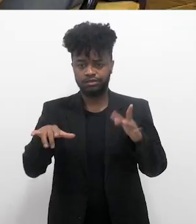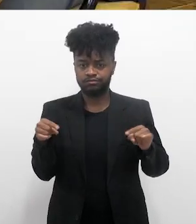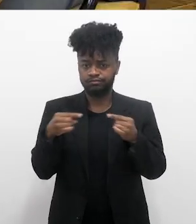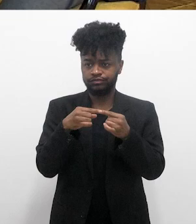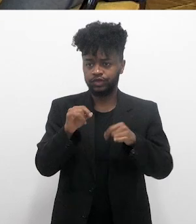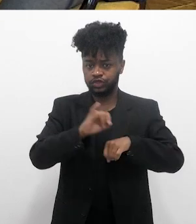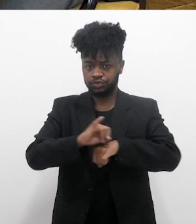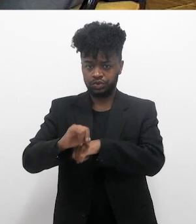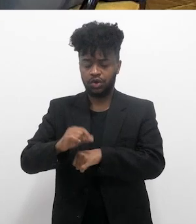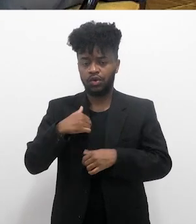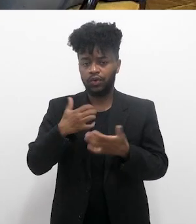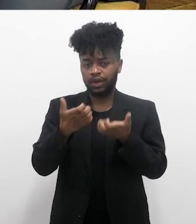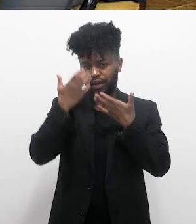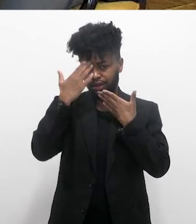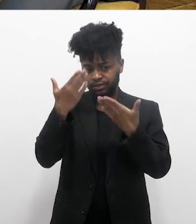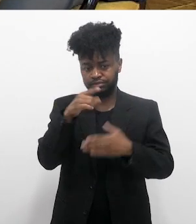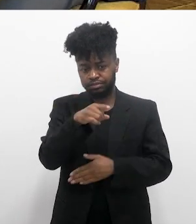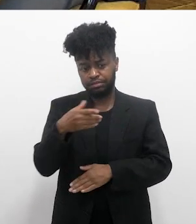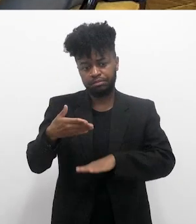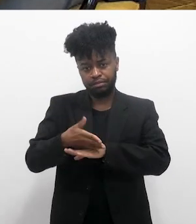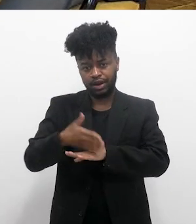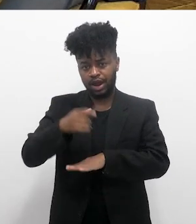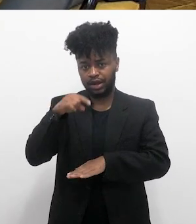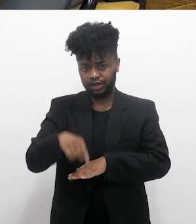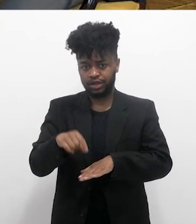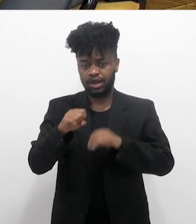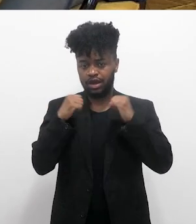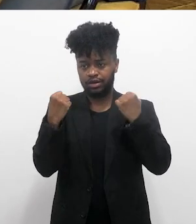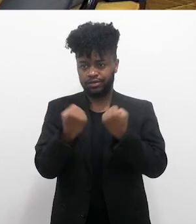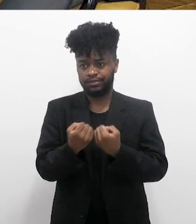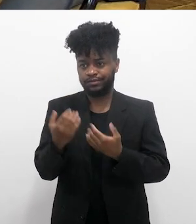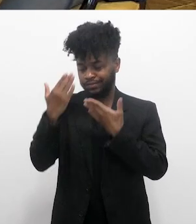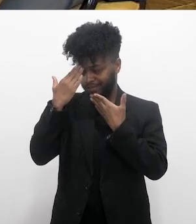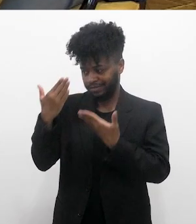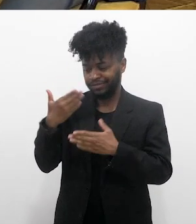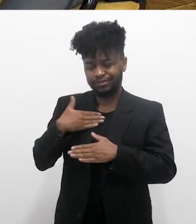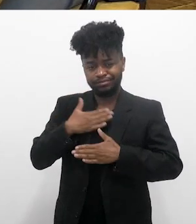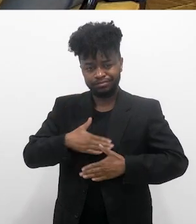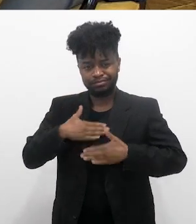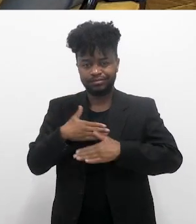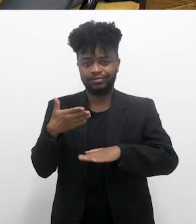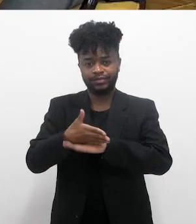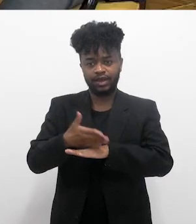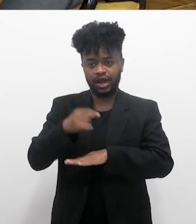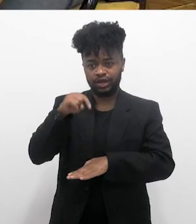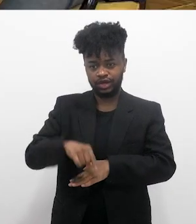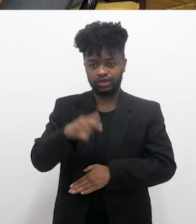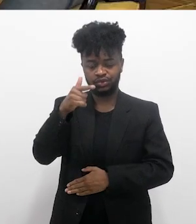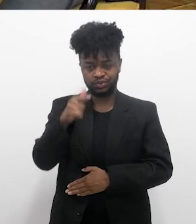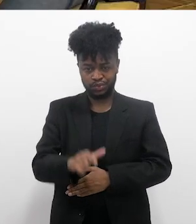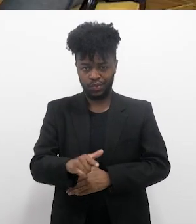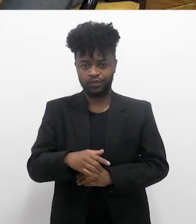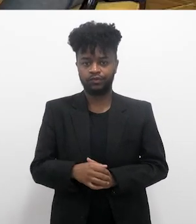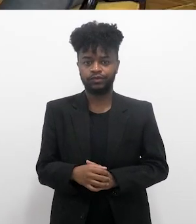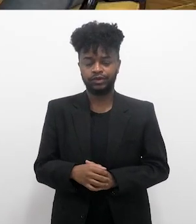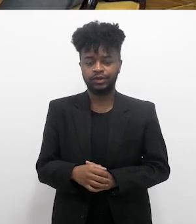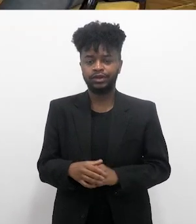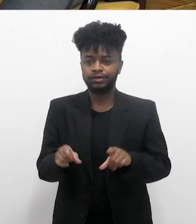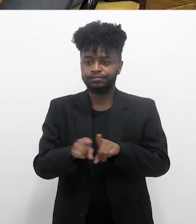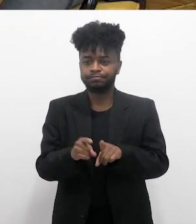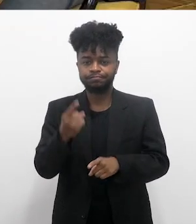sua presença aqui no Arena Esportiva, Zil. Obrigado, é um prazer estar aqui mais uma vez e ver todo